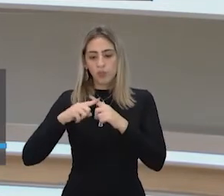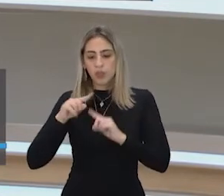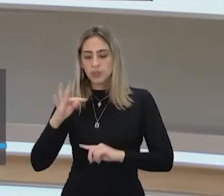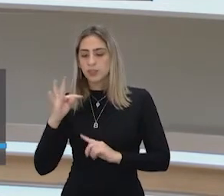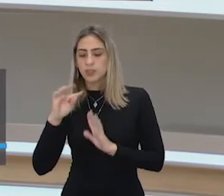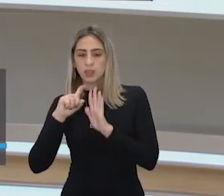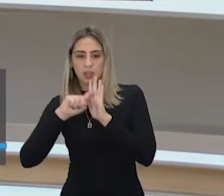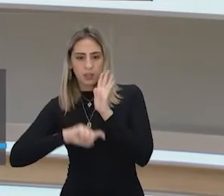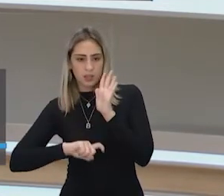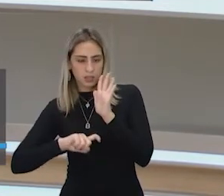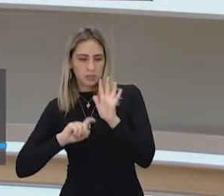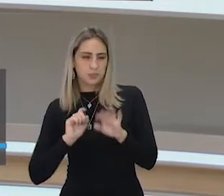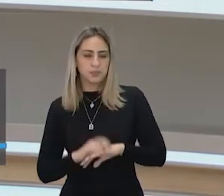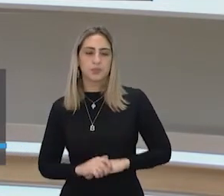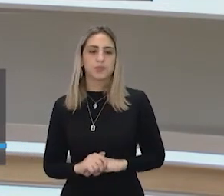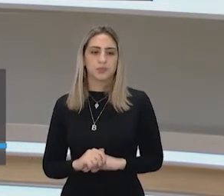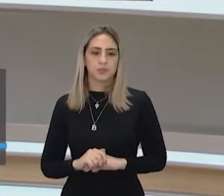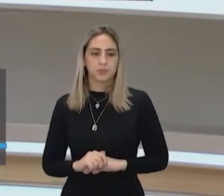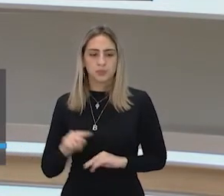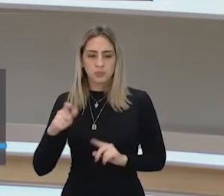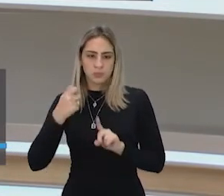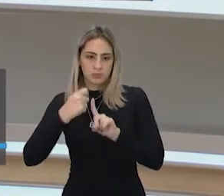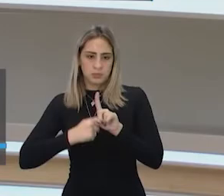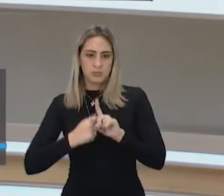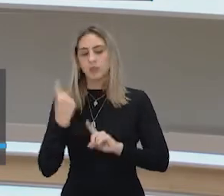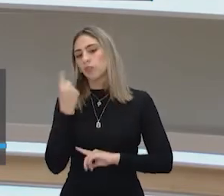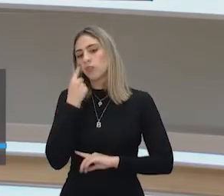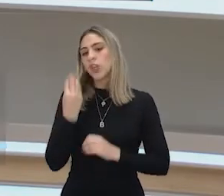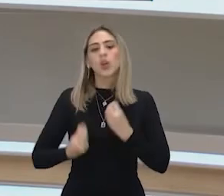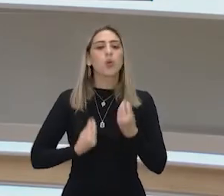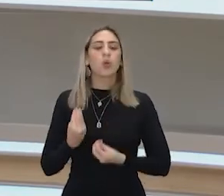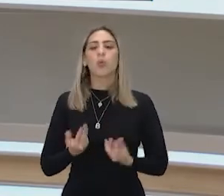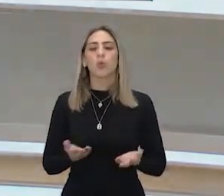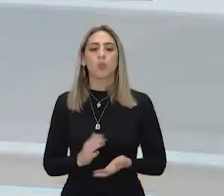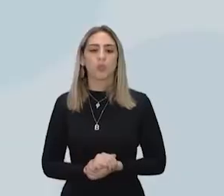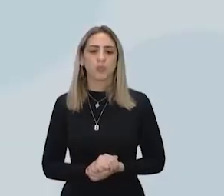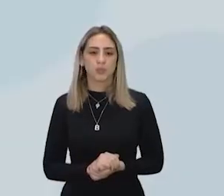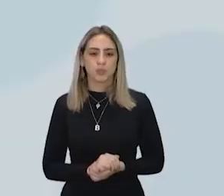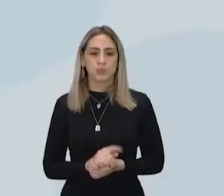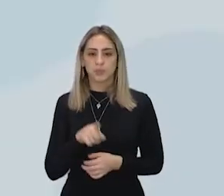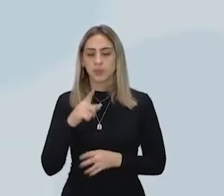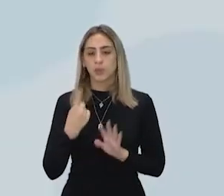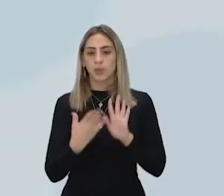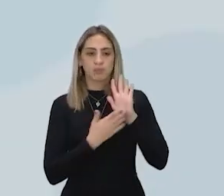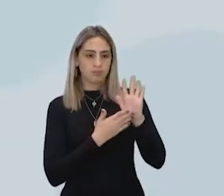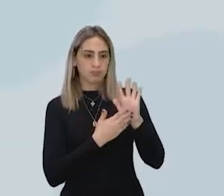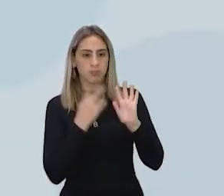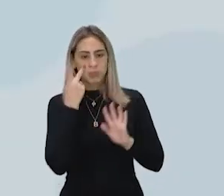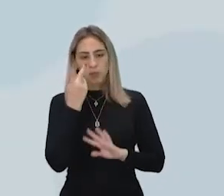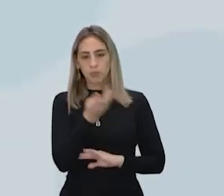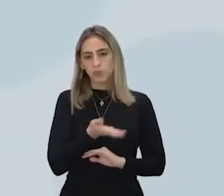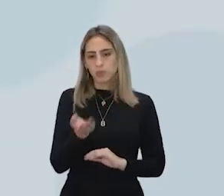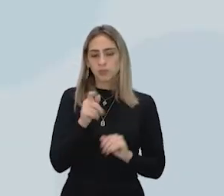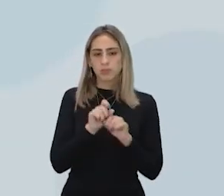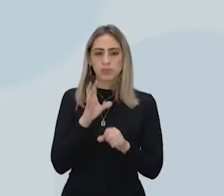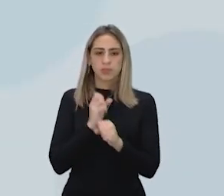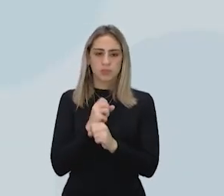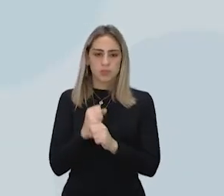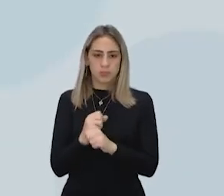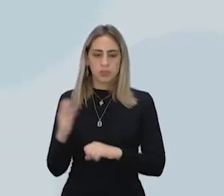taxa naquele mês. Vamos ver como fica aí. Eu trouxe uma proposta aqui de fazer um